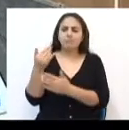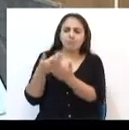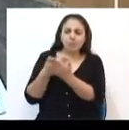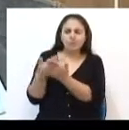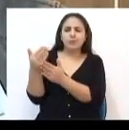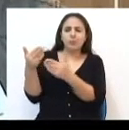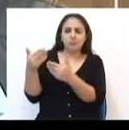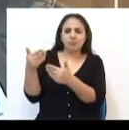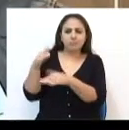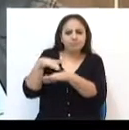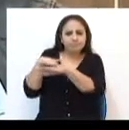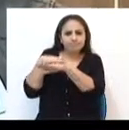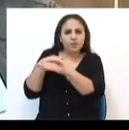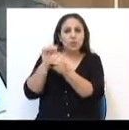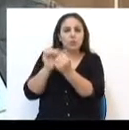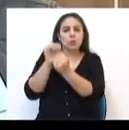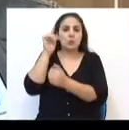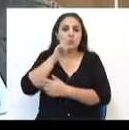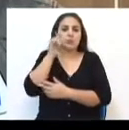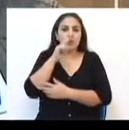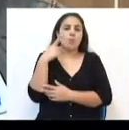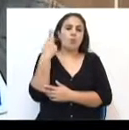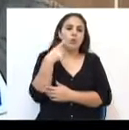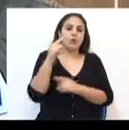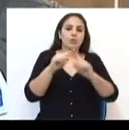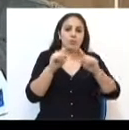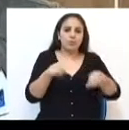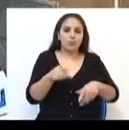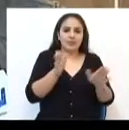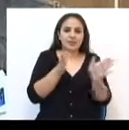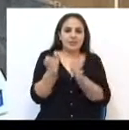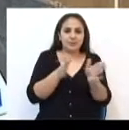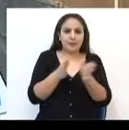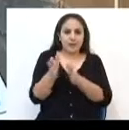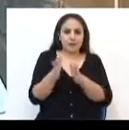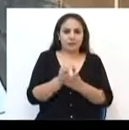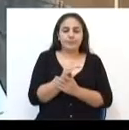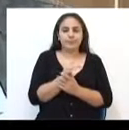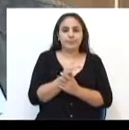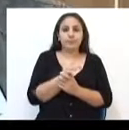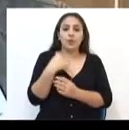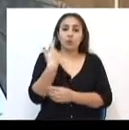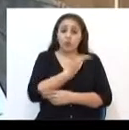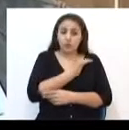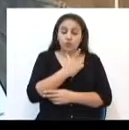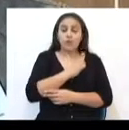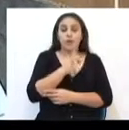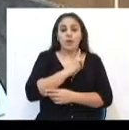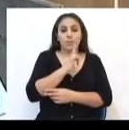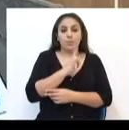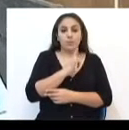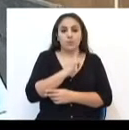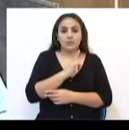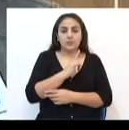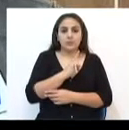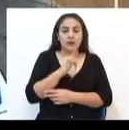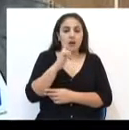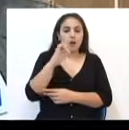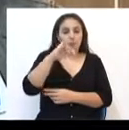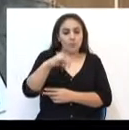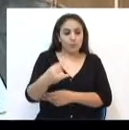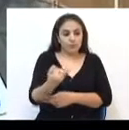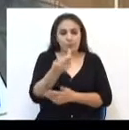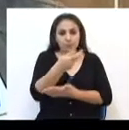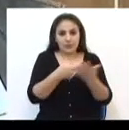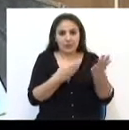um diálogo para propor políticas públicas de acessibilidade e mobilidade para a cidade de Passo Fundo. E nós tivemos a oportunidade de protocolar 3 projetos de